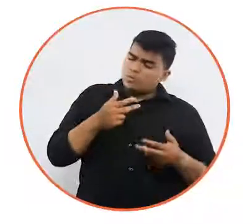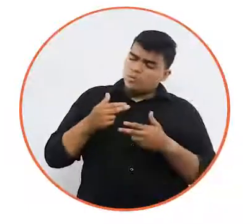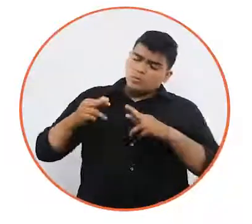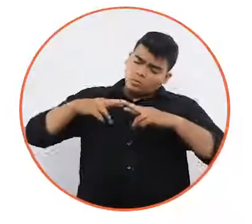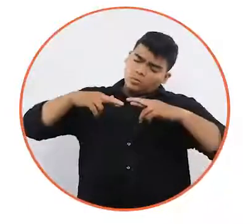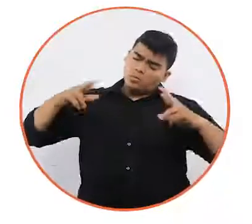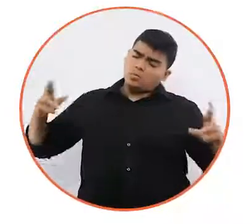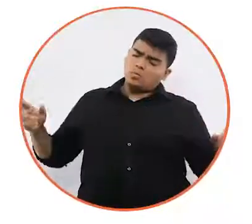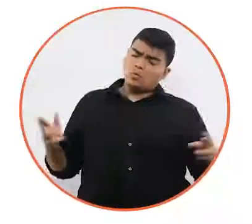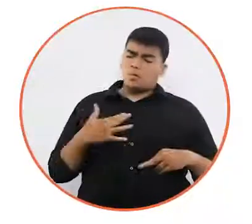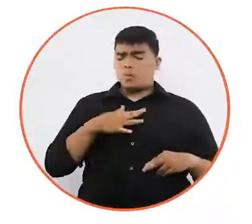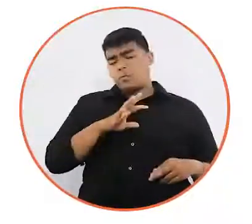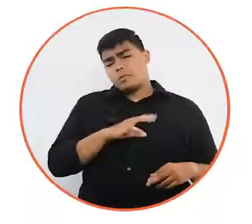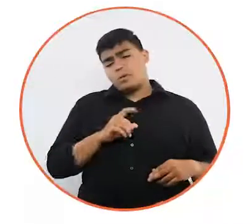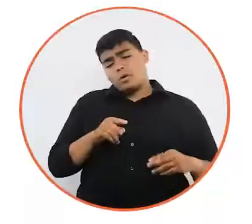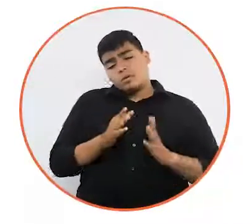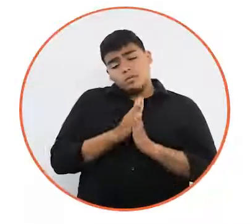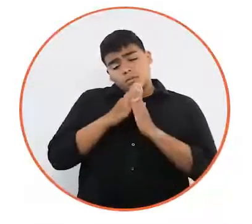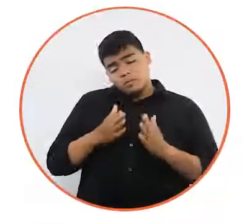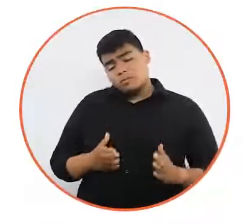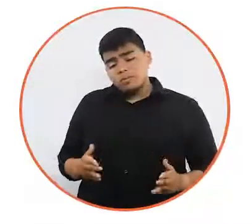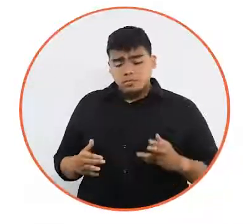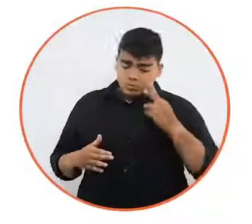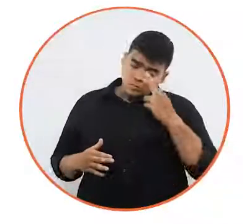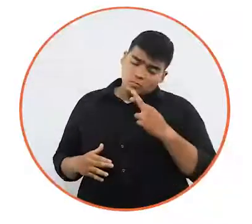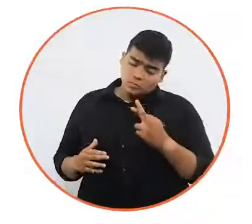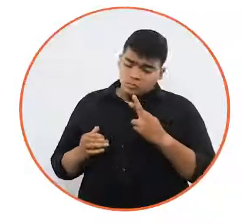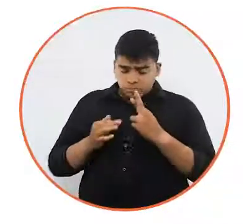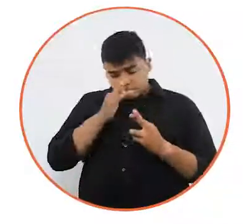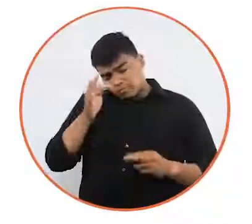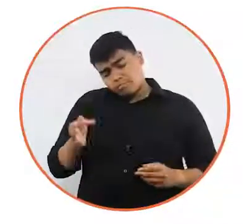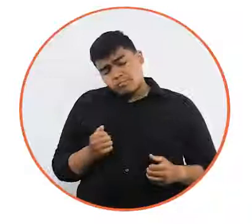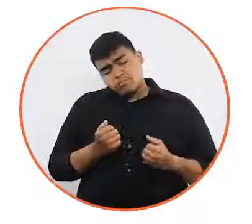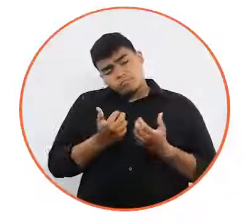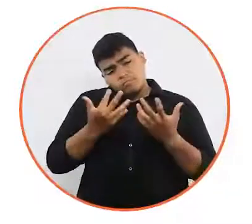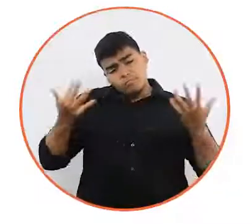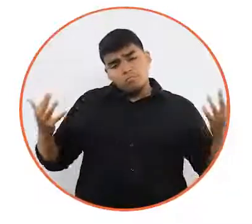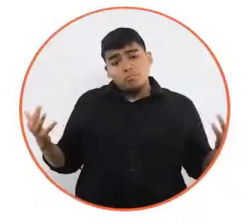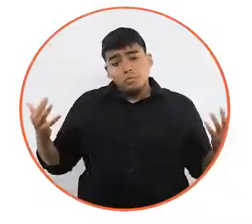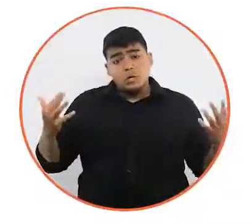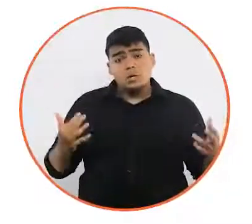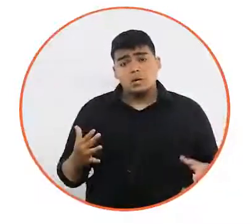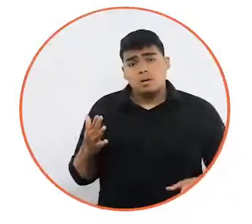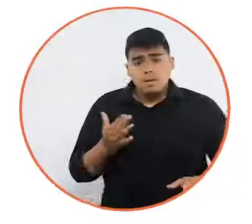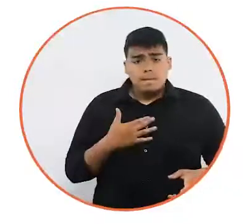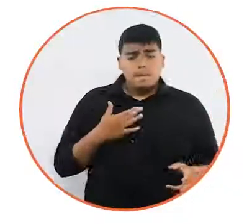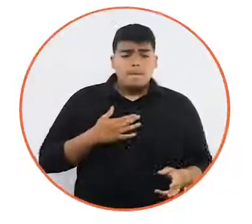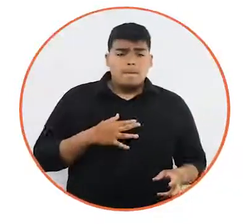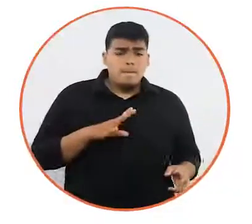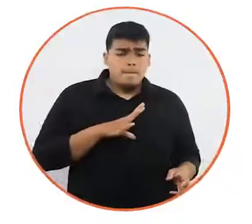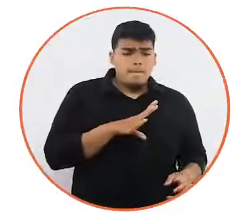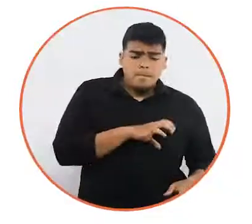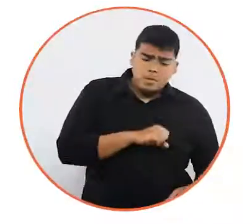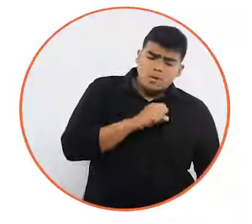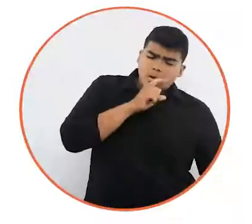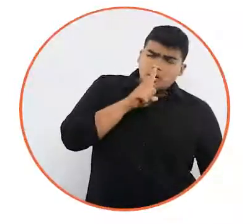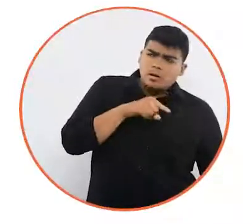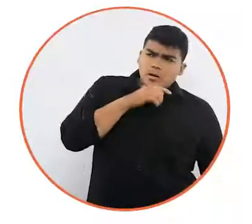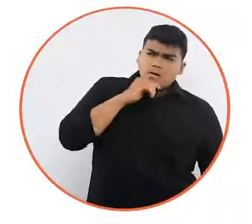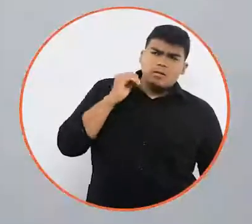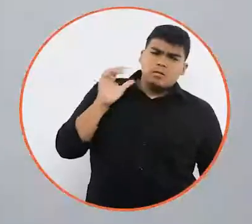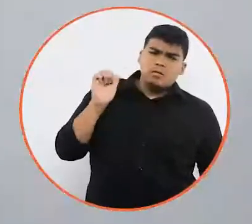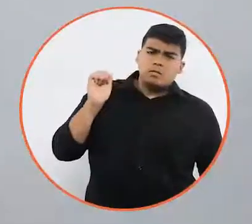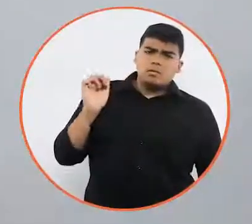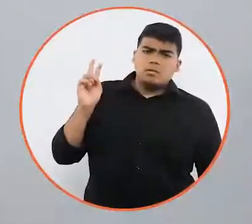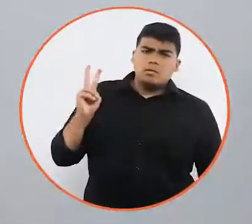é uma caravana de rosas, vagando num deserto inefável de paixão. Ora, meu amor é uma caravana de rosas.